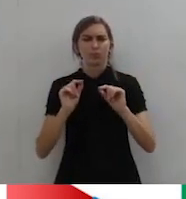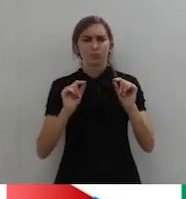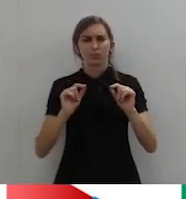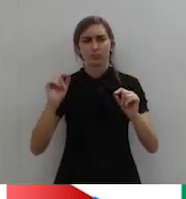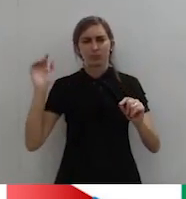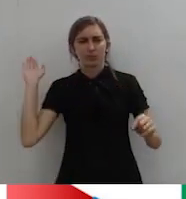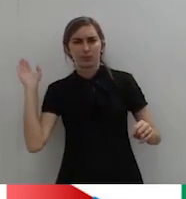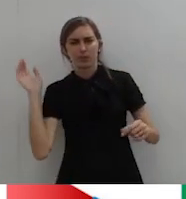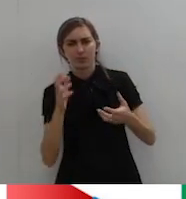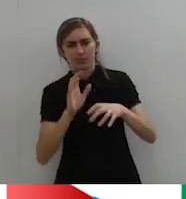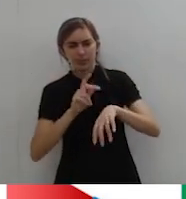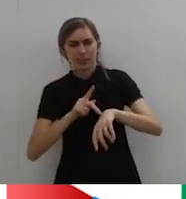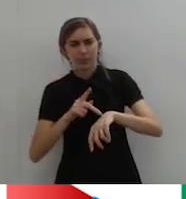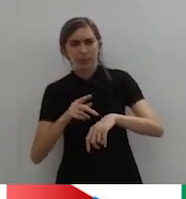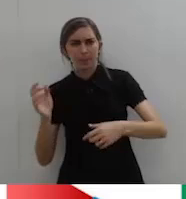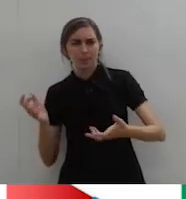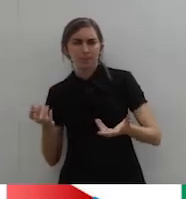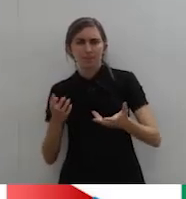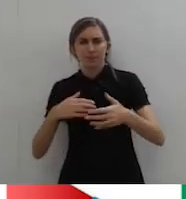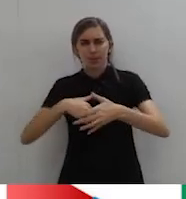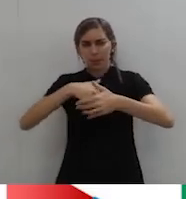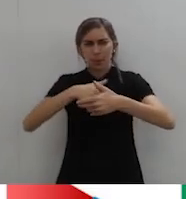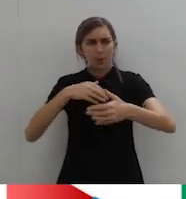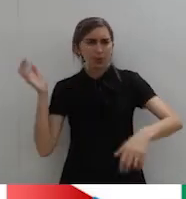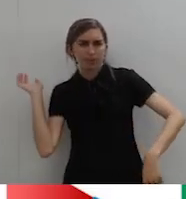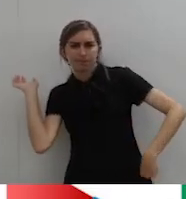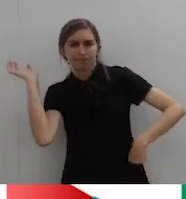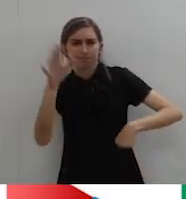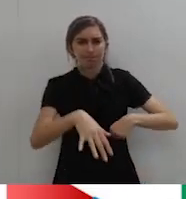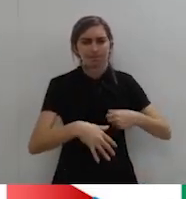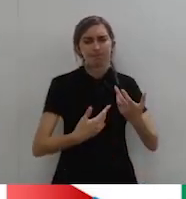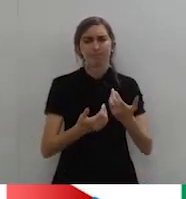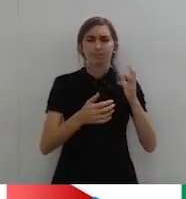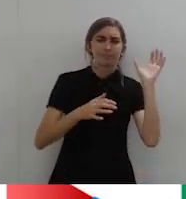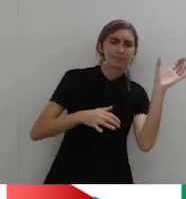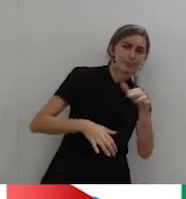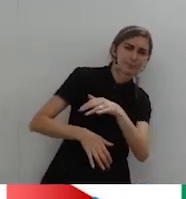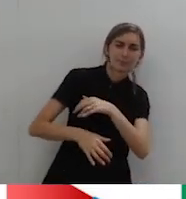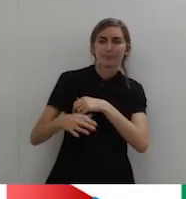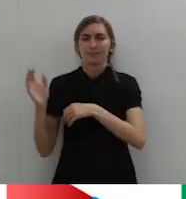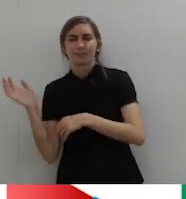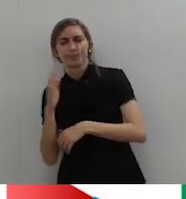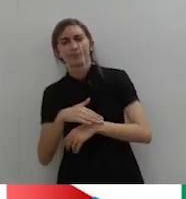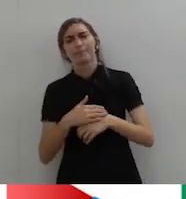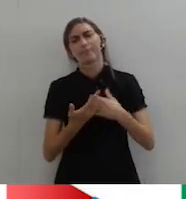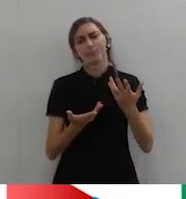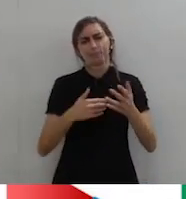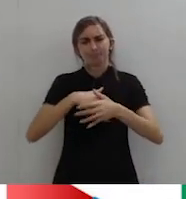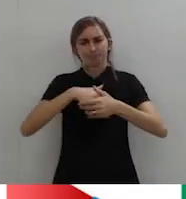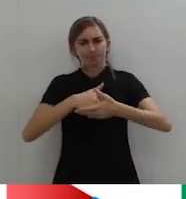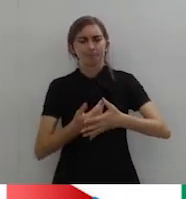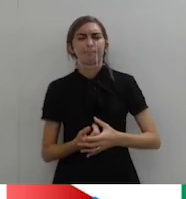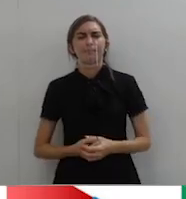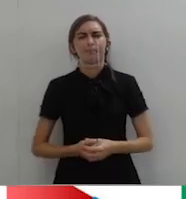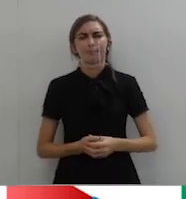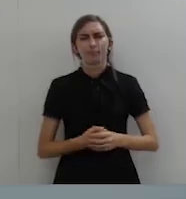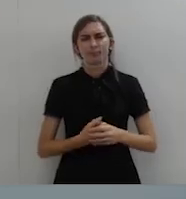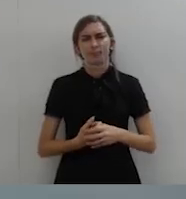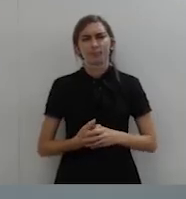um queimado com várias bolas, onde as pessoas tentam se desviar uma bola da outra.